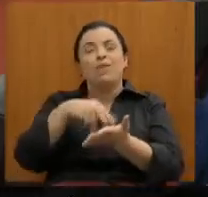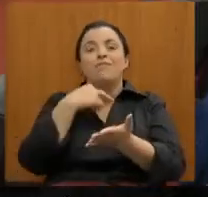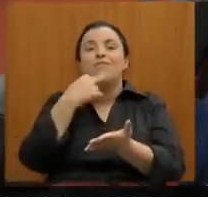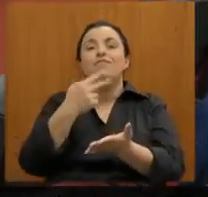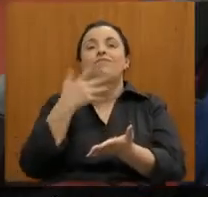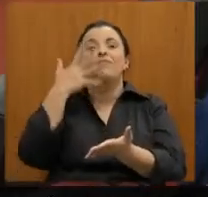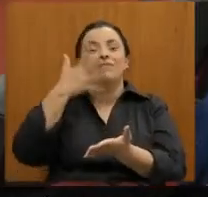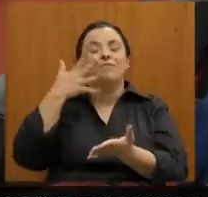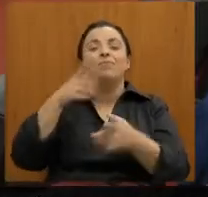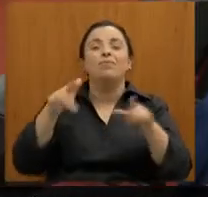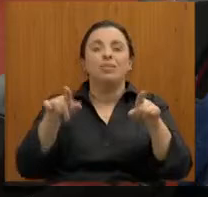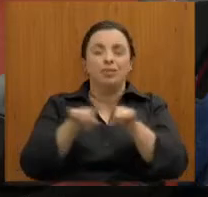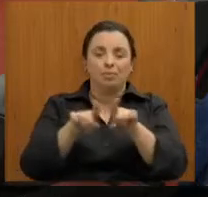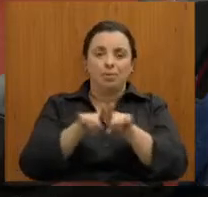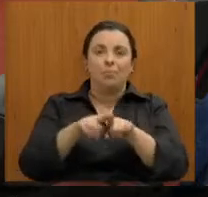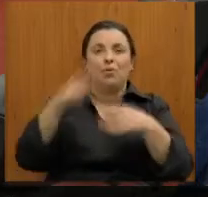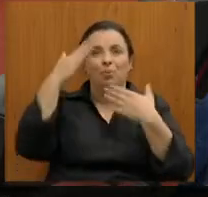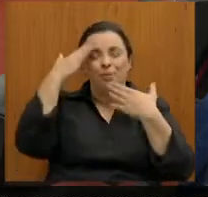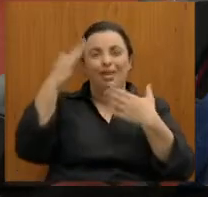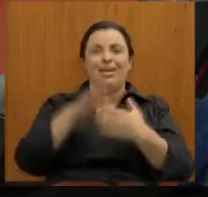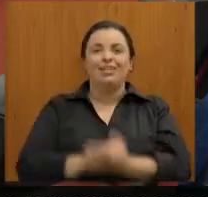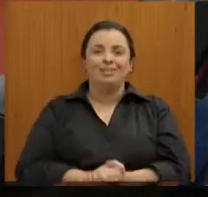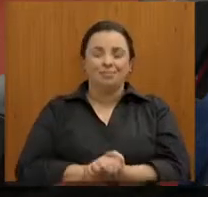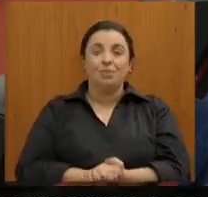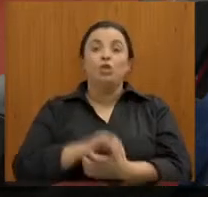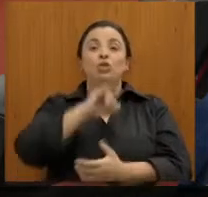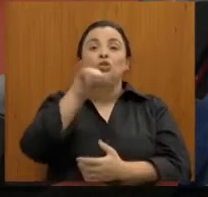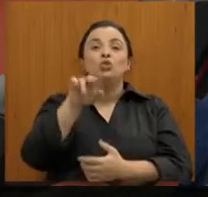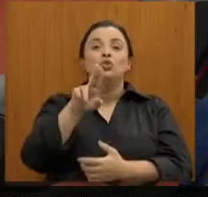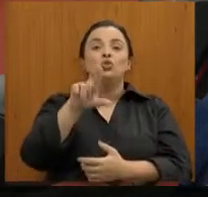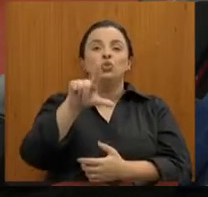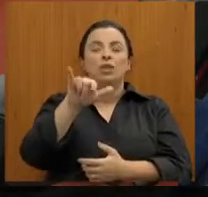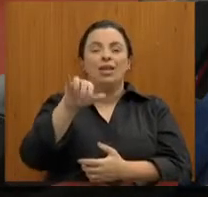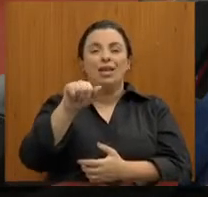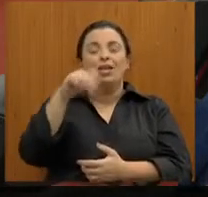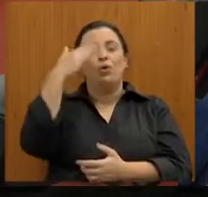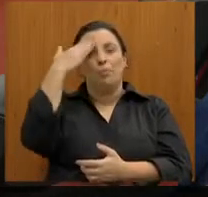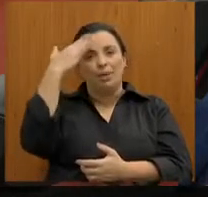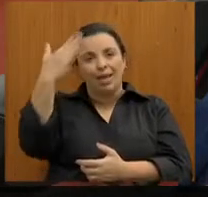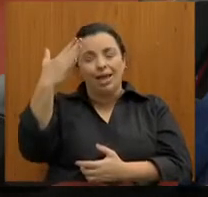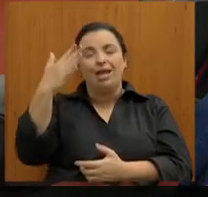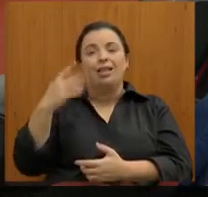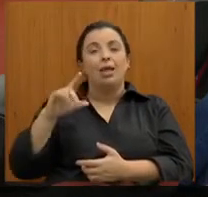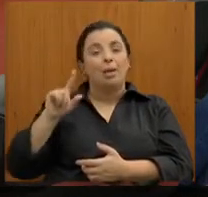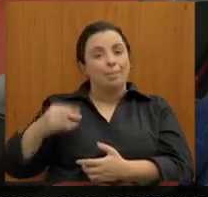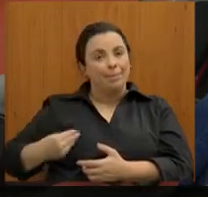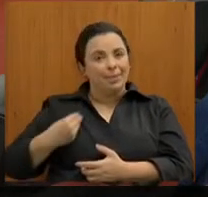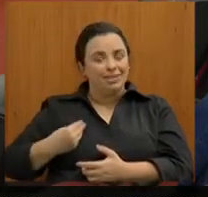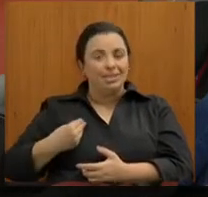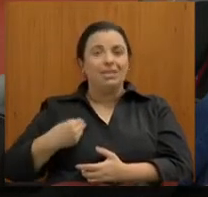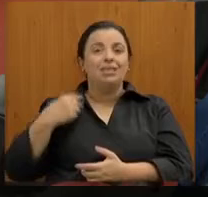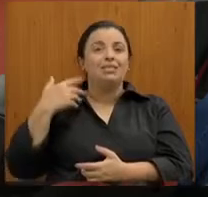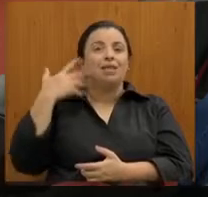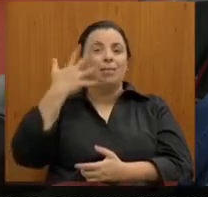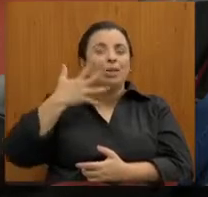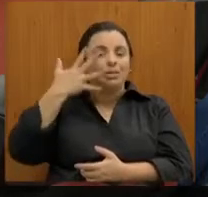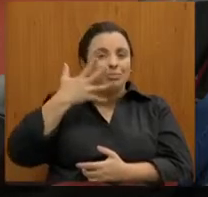bom Obrigada Juliana pela presença pelas palavras você que